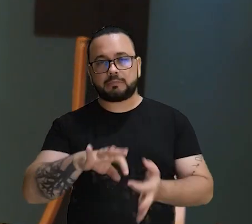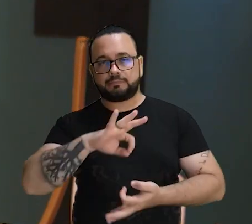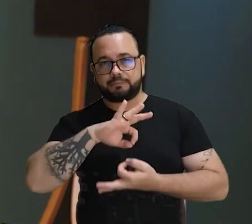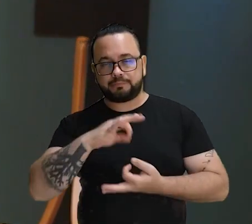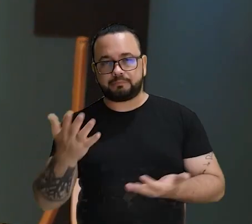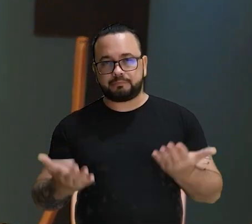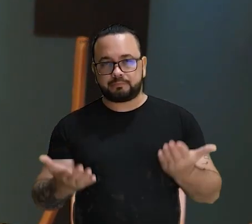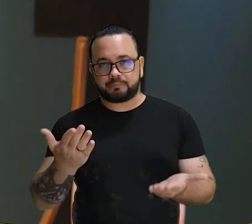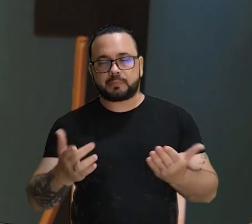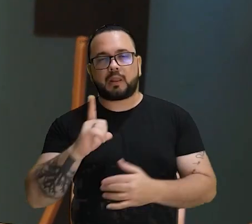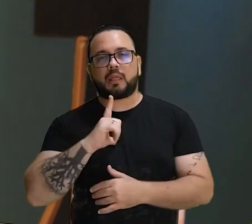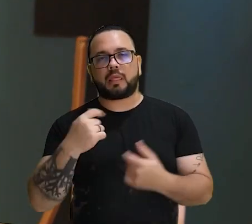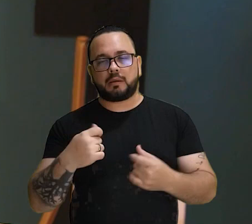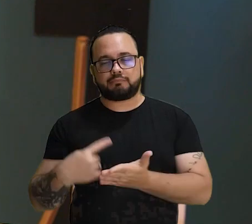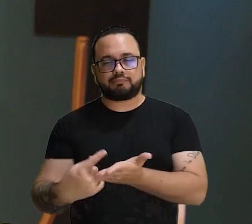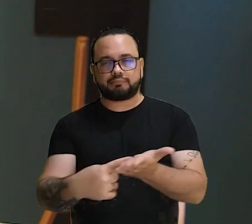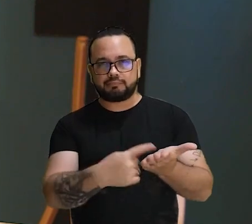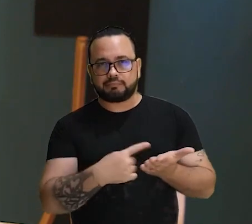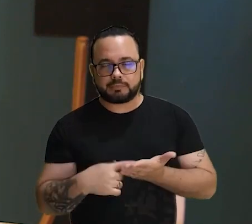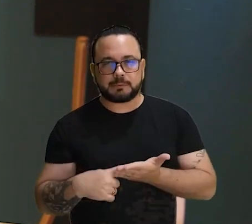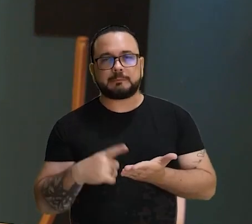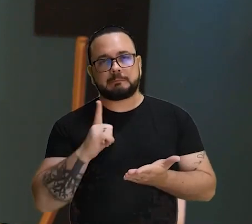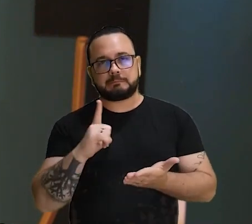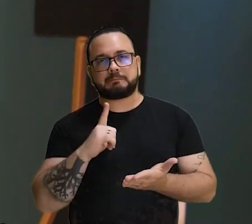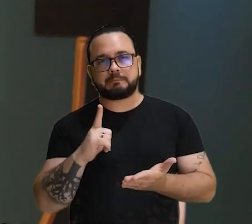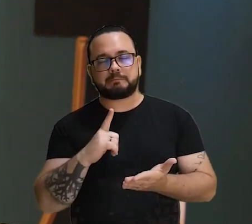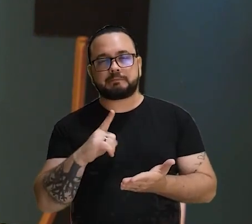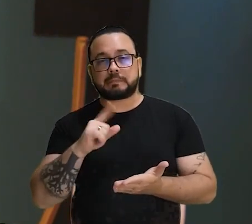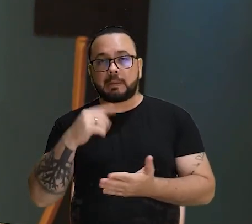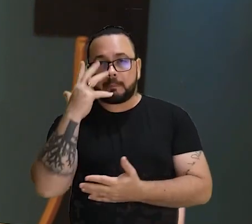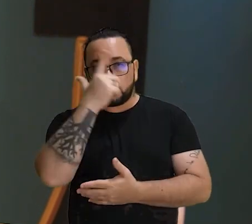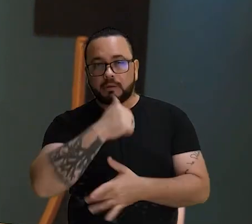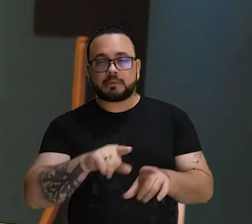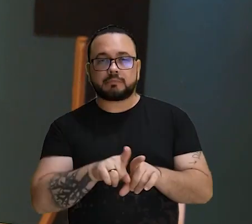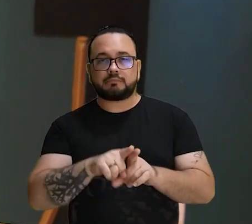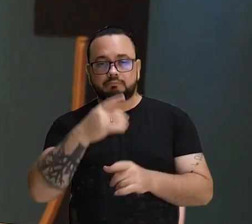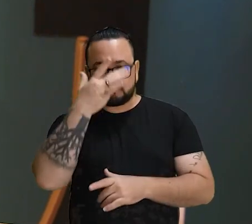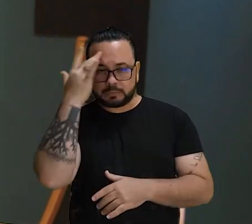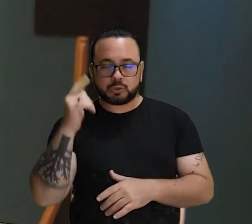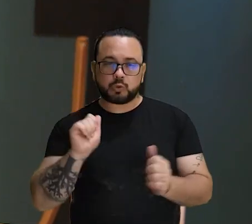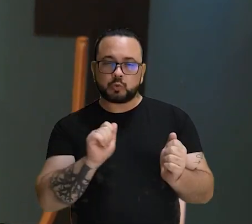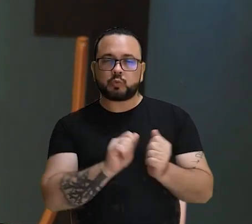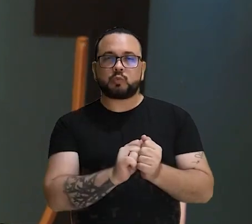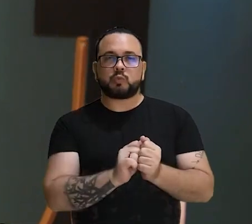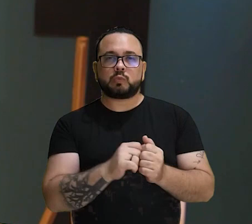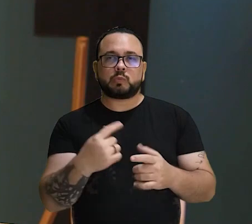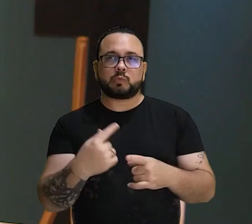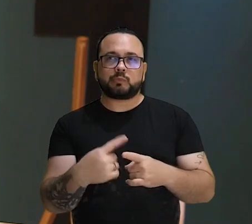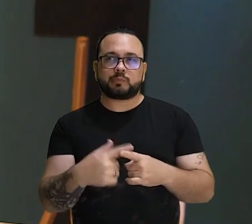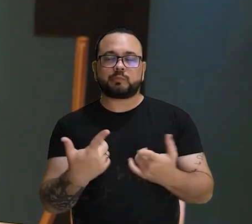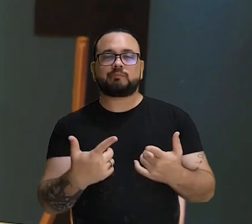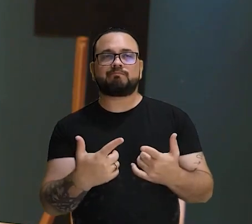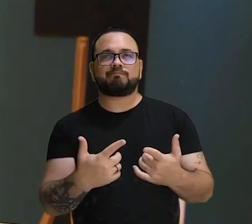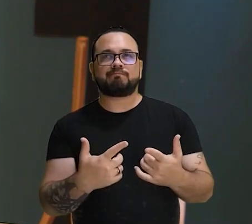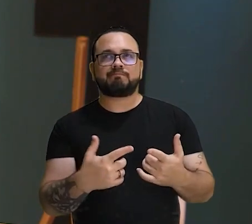ter uma parceria assim, né? E teve diversos parceiros, né? E é muito bonito também essa coisa das participações no disco, porque também tem a ver com